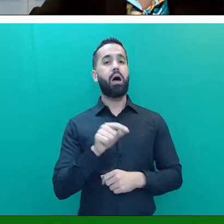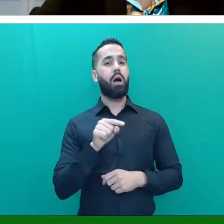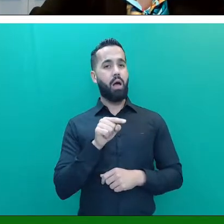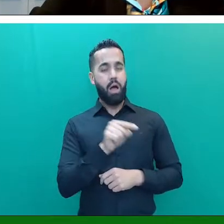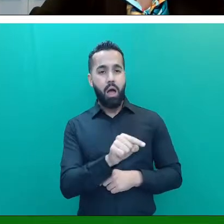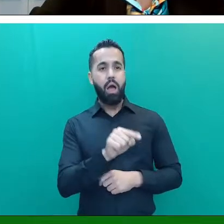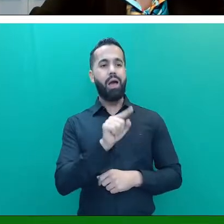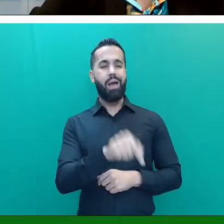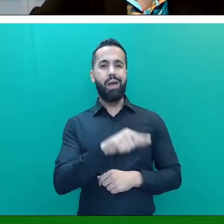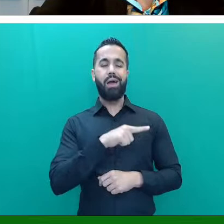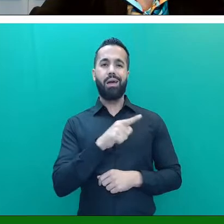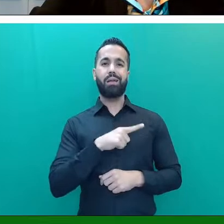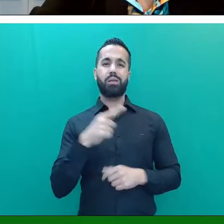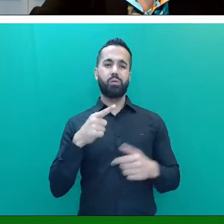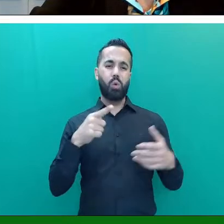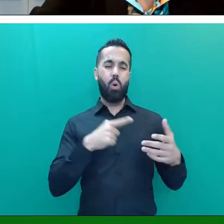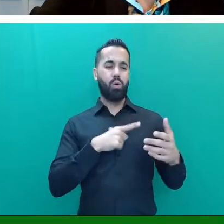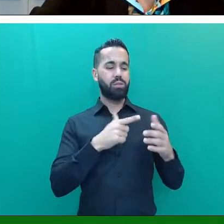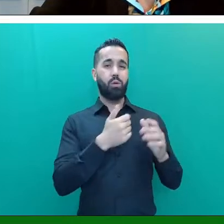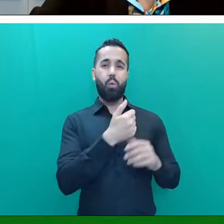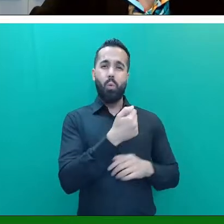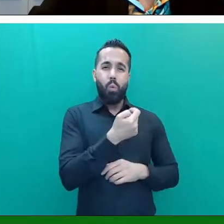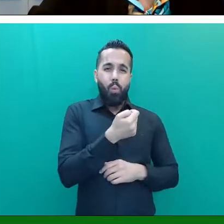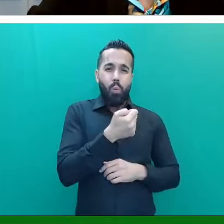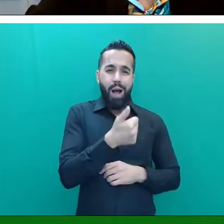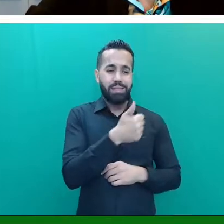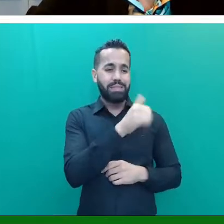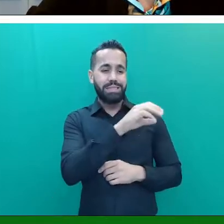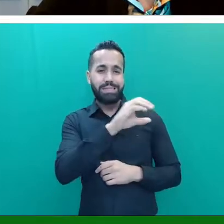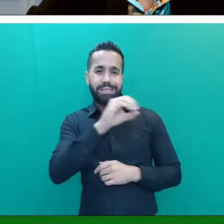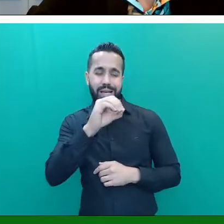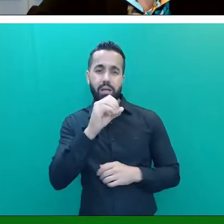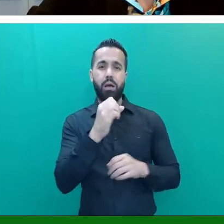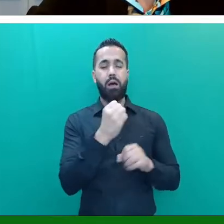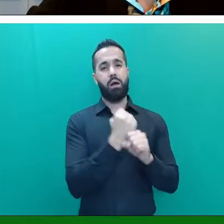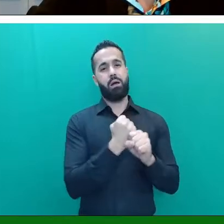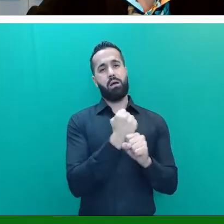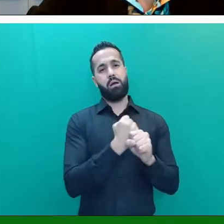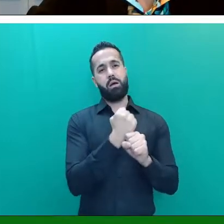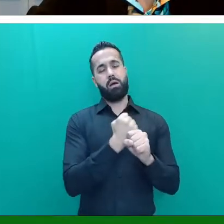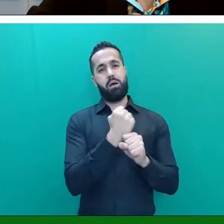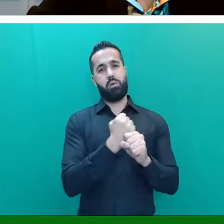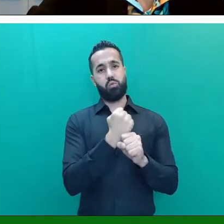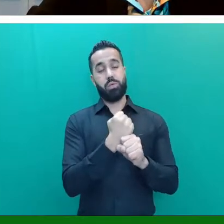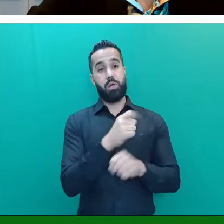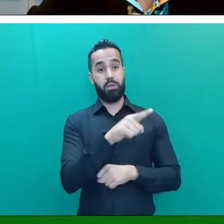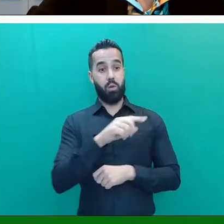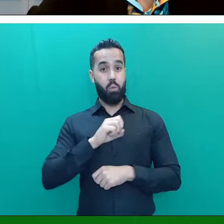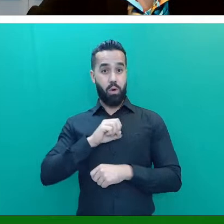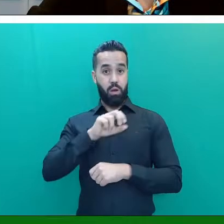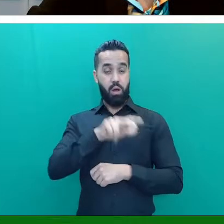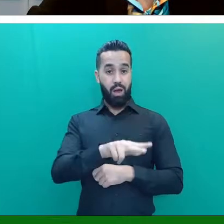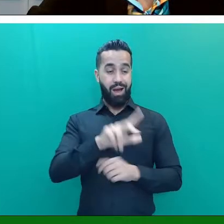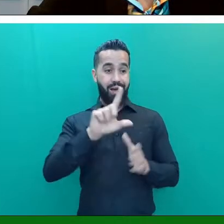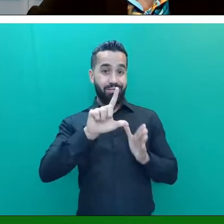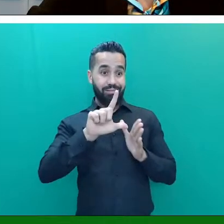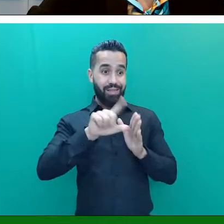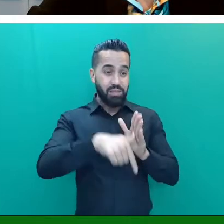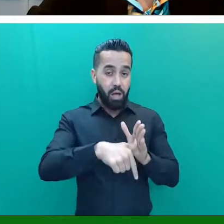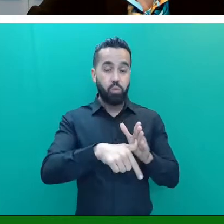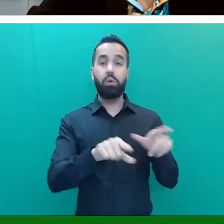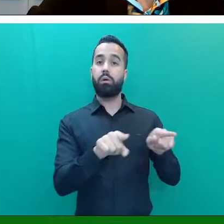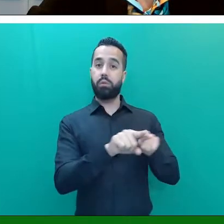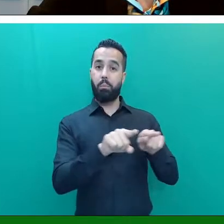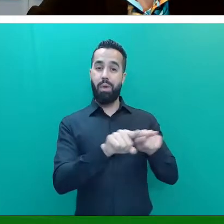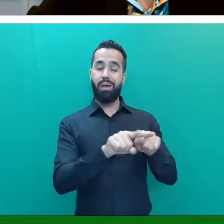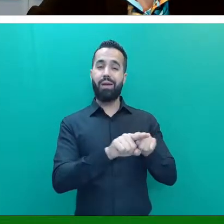fascista que durou quase o século inteiro. Portanto, eles saem de uma situação absolutamente atrasada também e, em 15